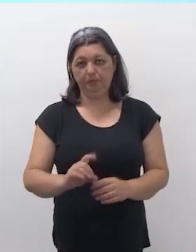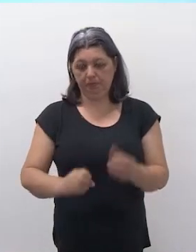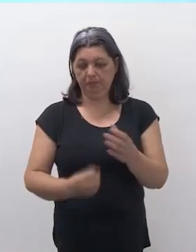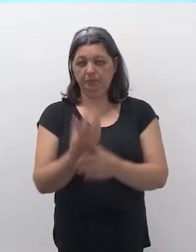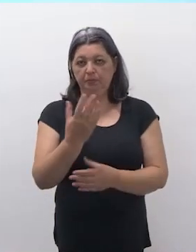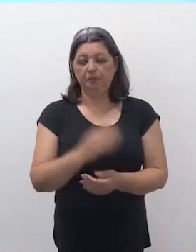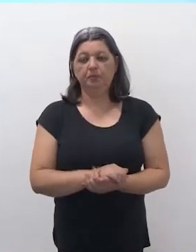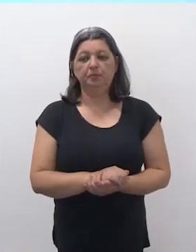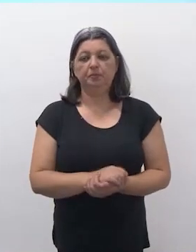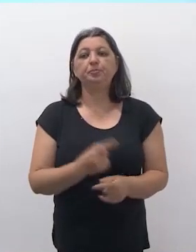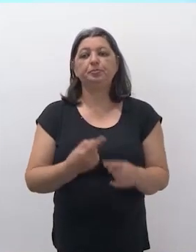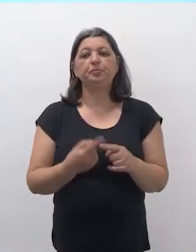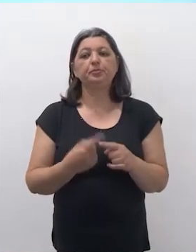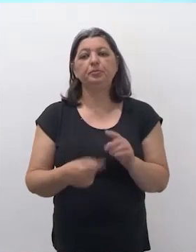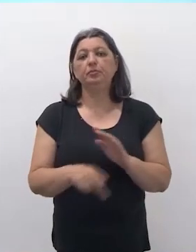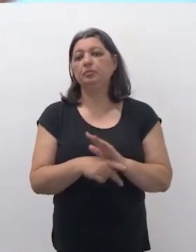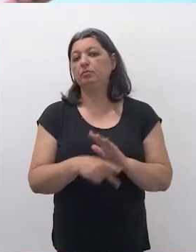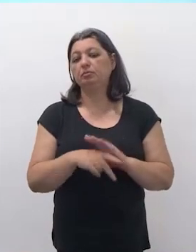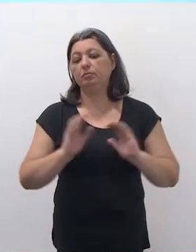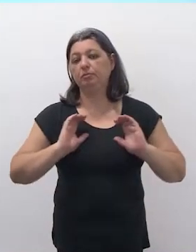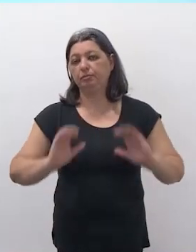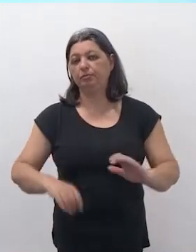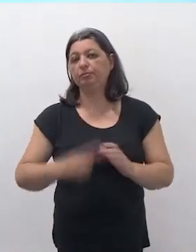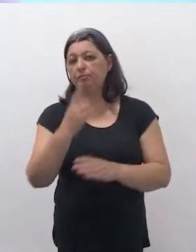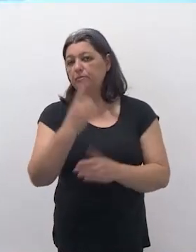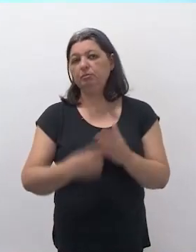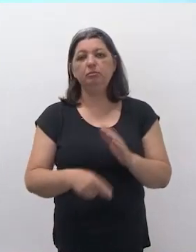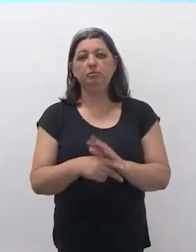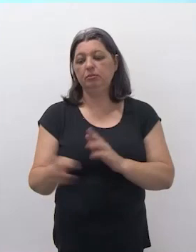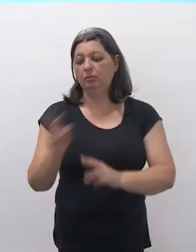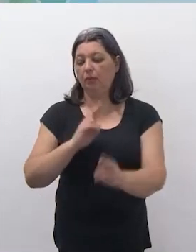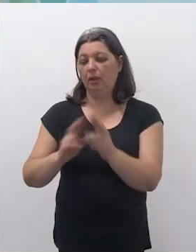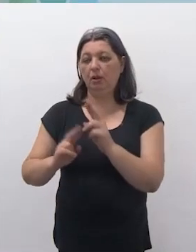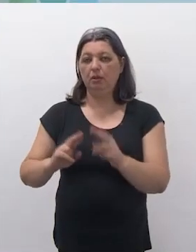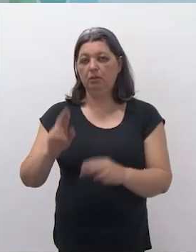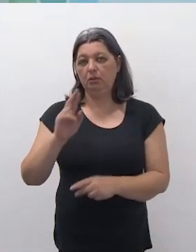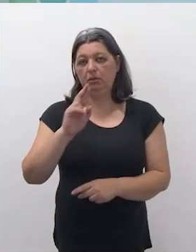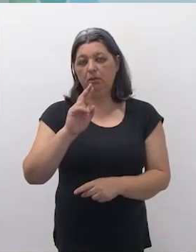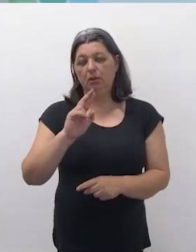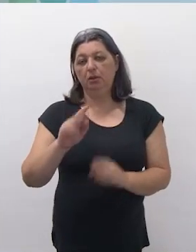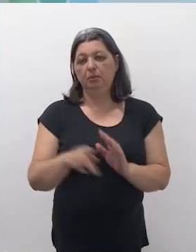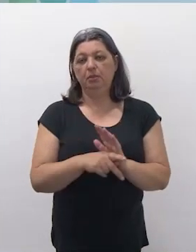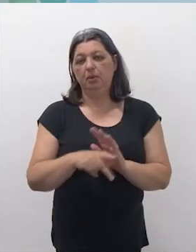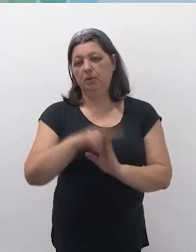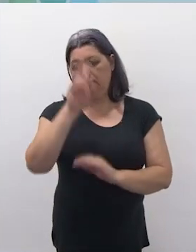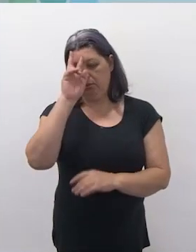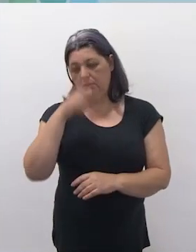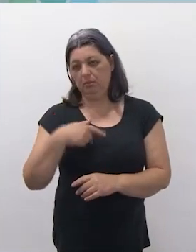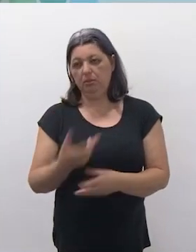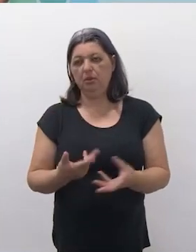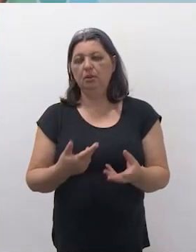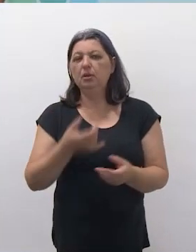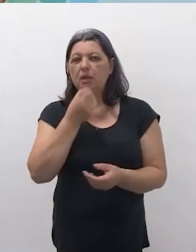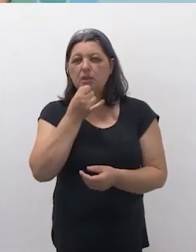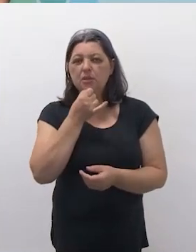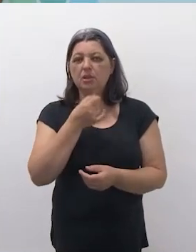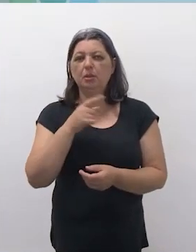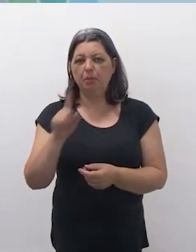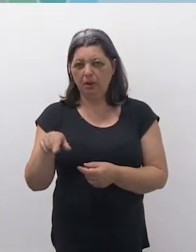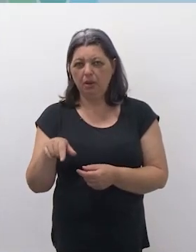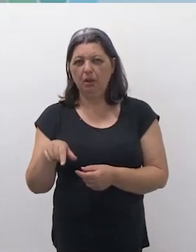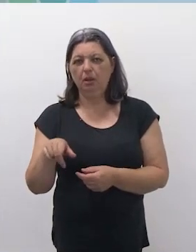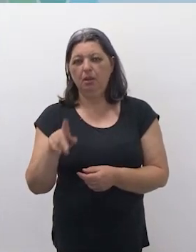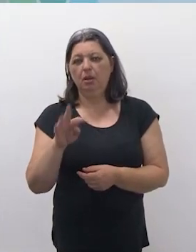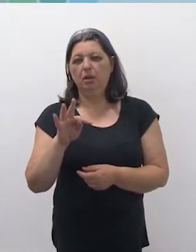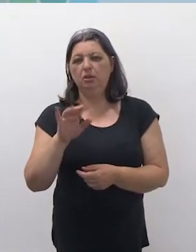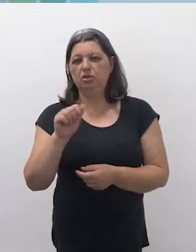Porque, lembrando, os direitos civis vão falar sobre as relações pessoais. Então, o Thiago roubou a minha caneta. Então, eu acho que eu deixo eu pegar esse gancho